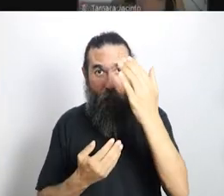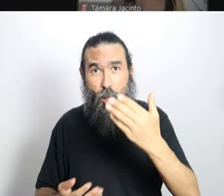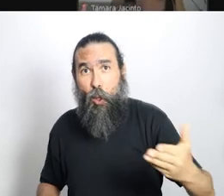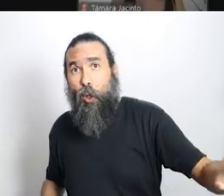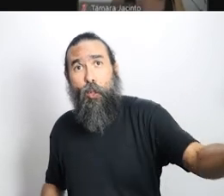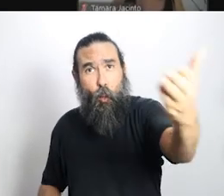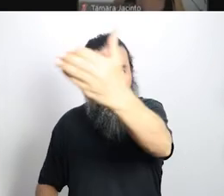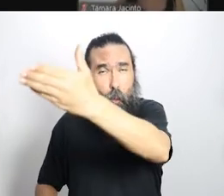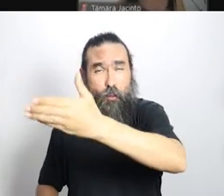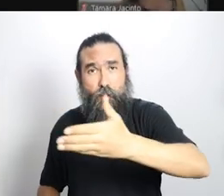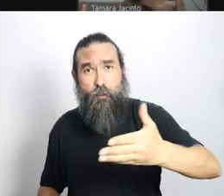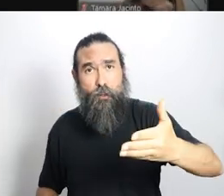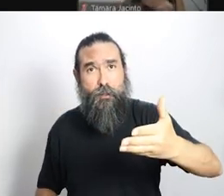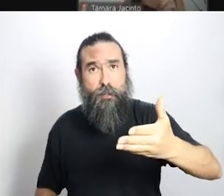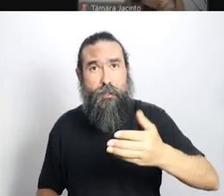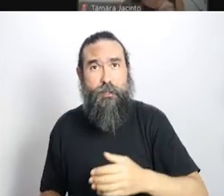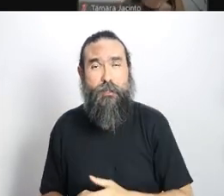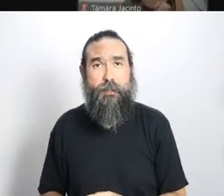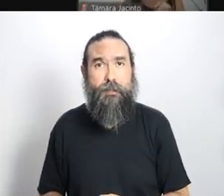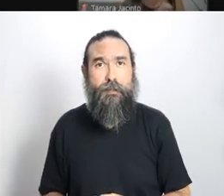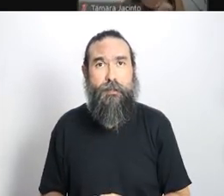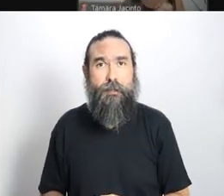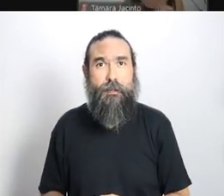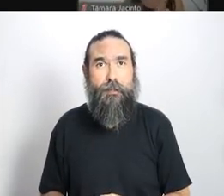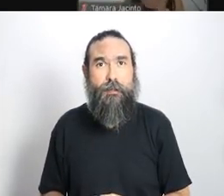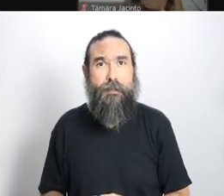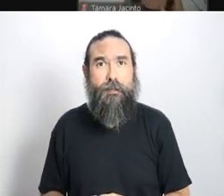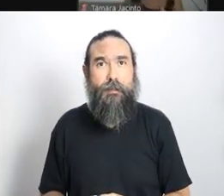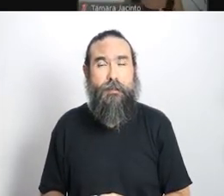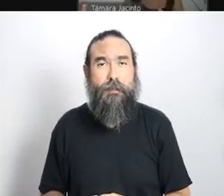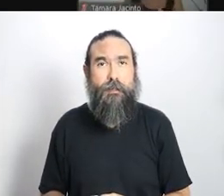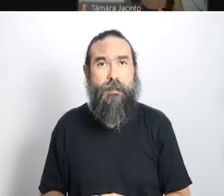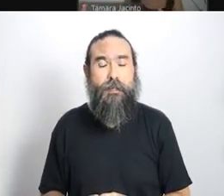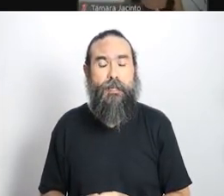agradeço a presença de todos,